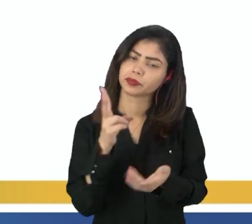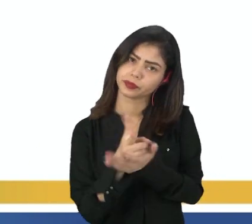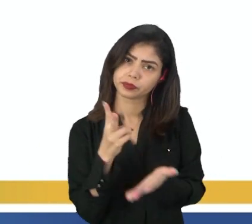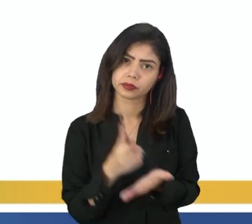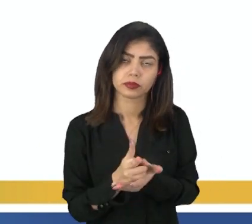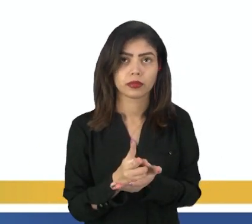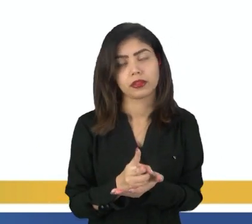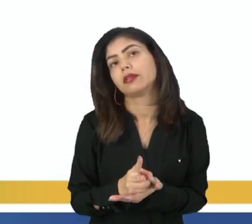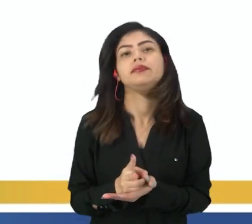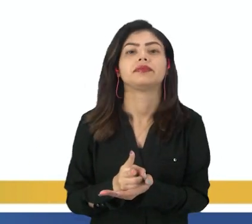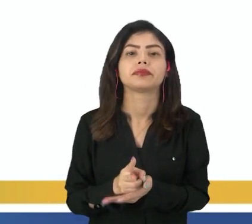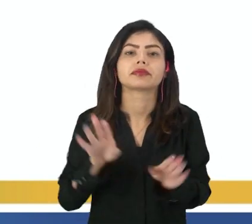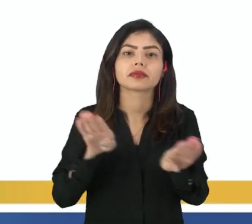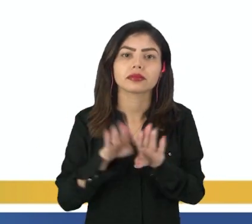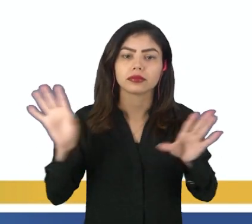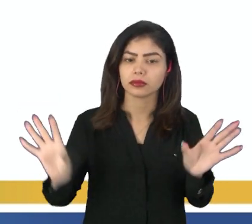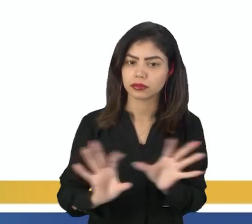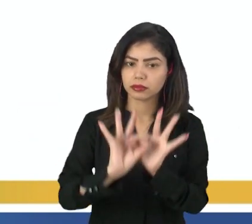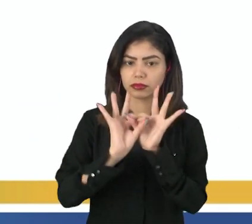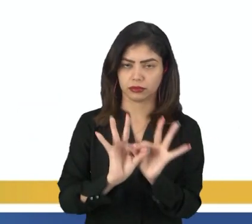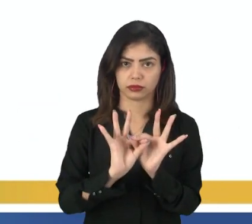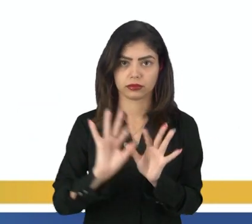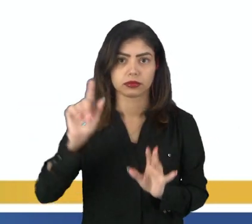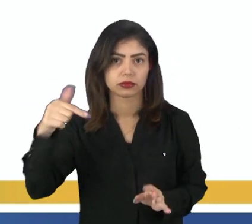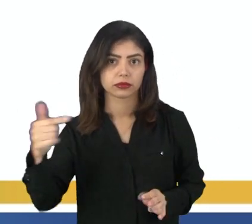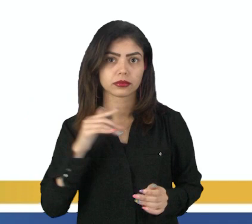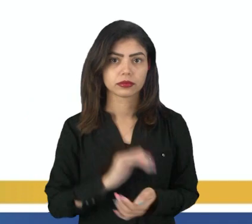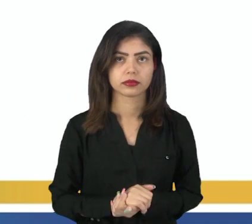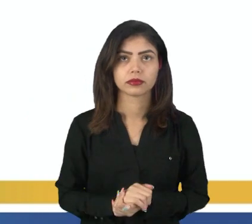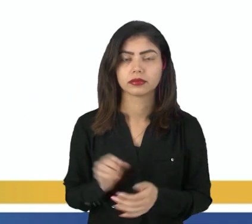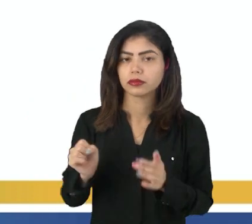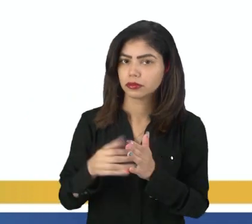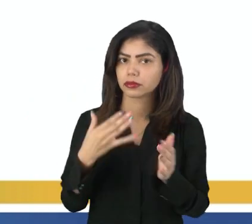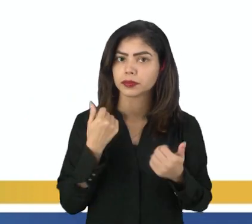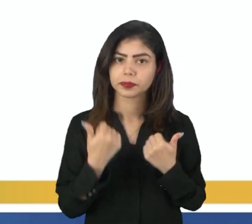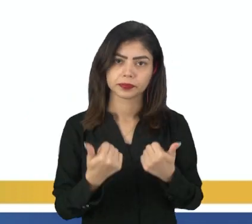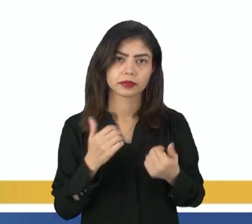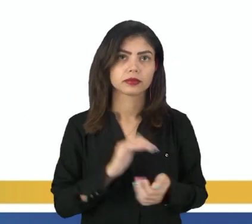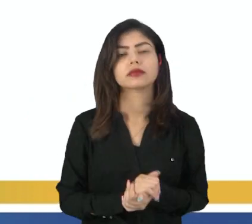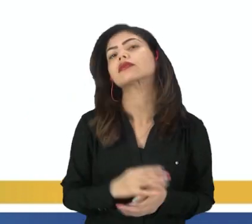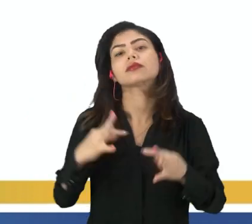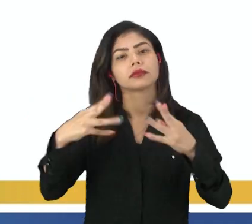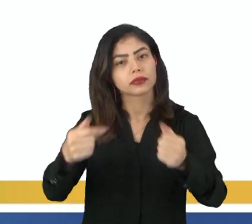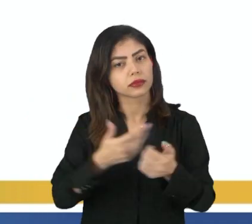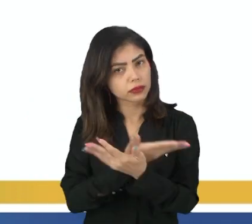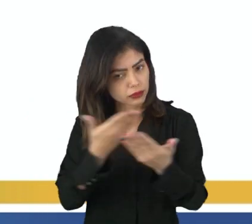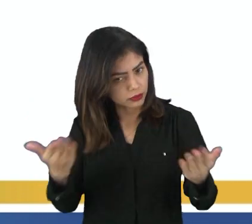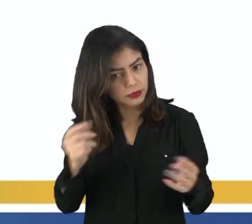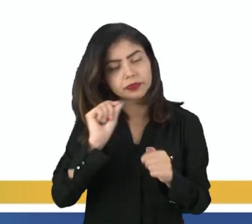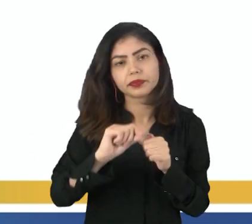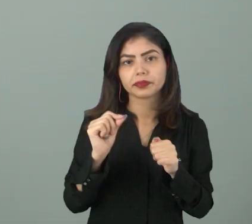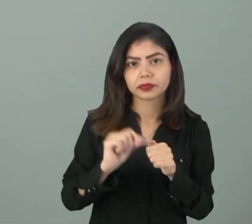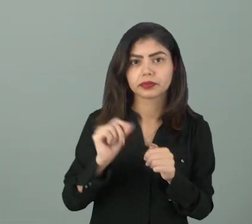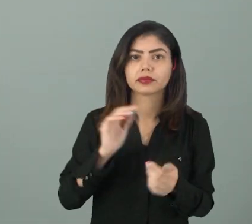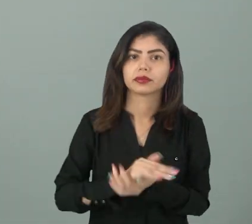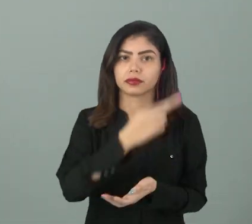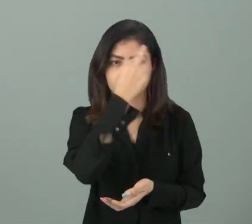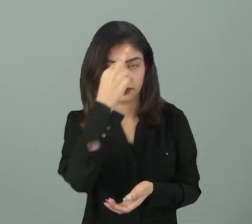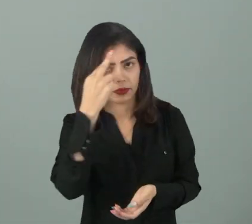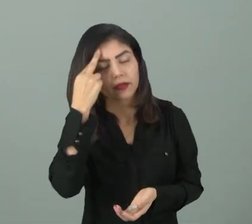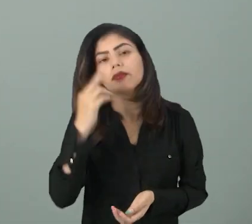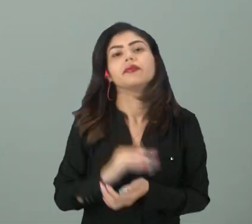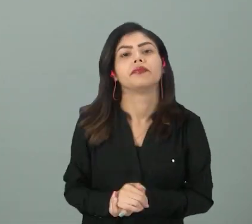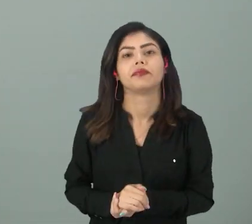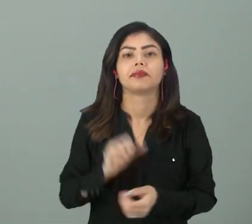sempre a interseção na ligação de um com o outro. Muito bem, então tudo isso faz com que a história da